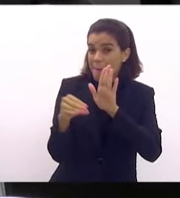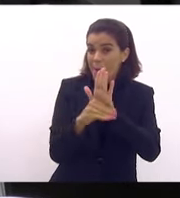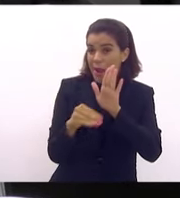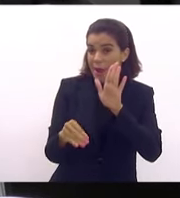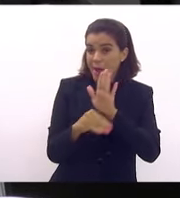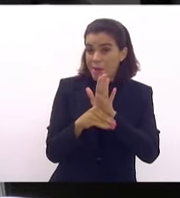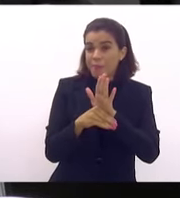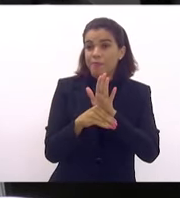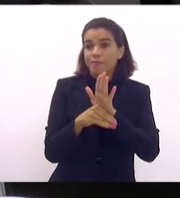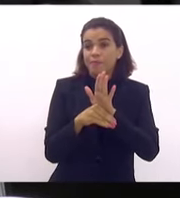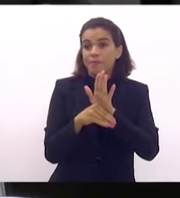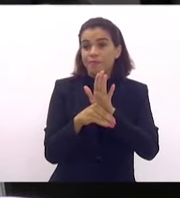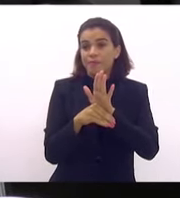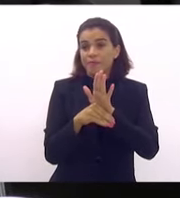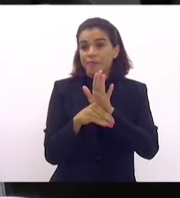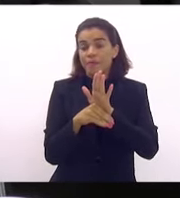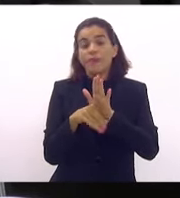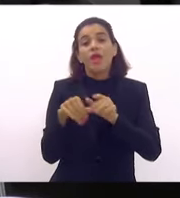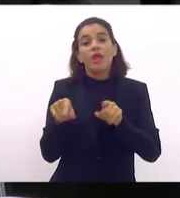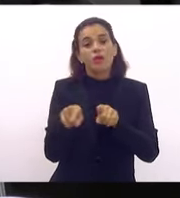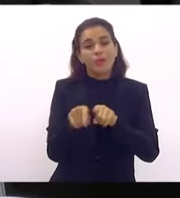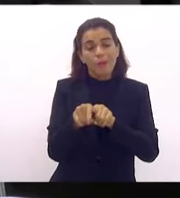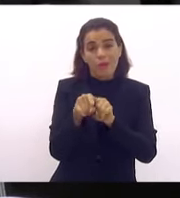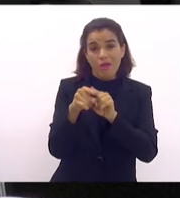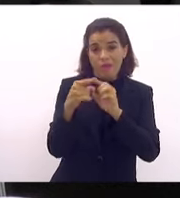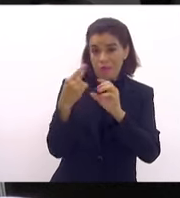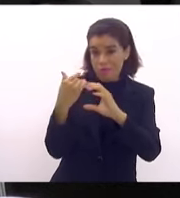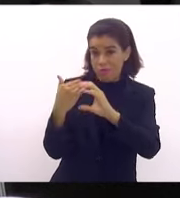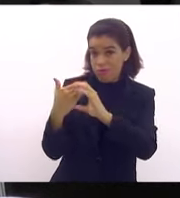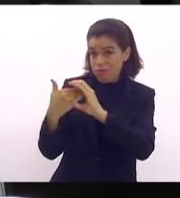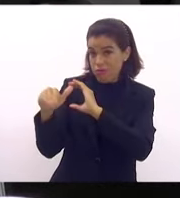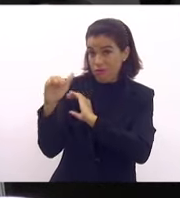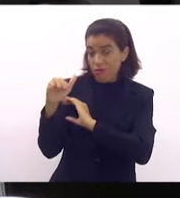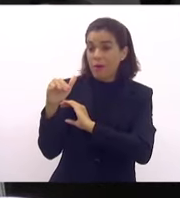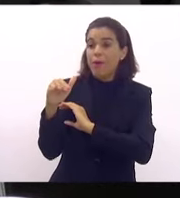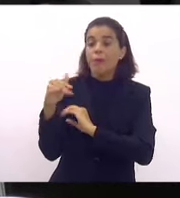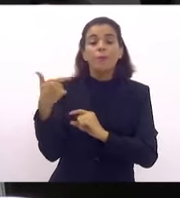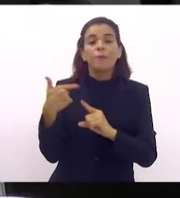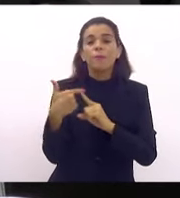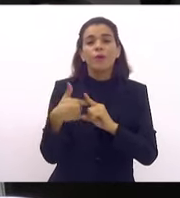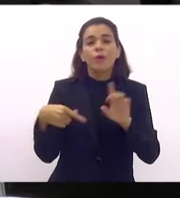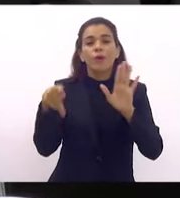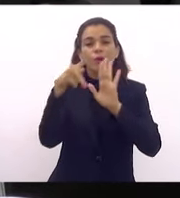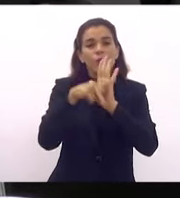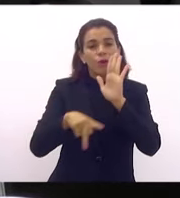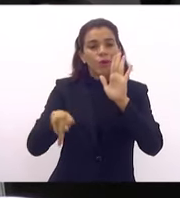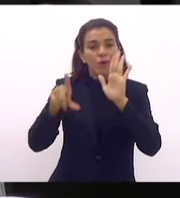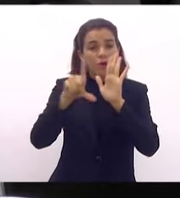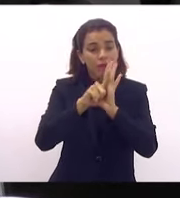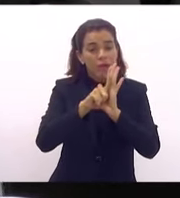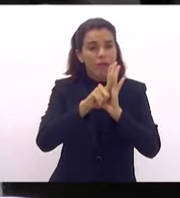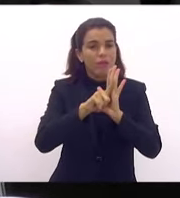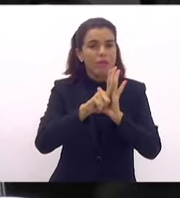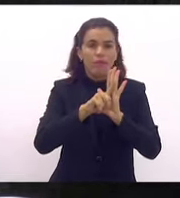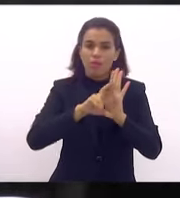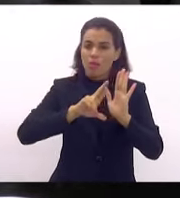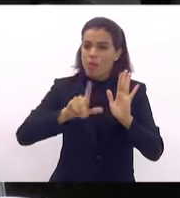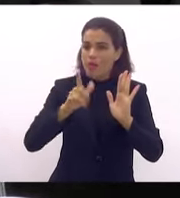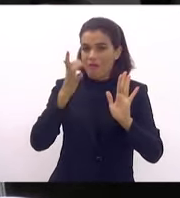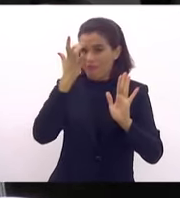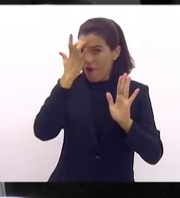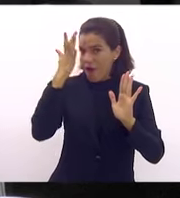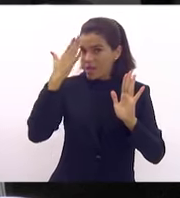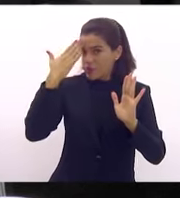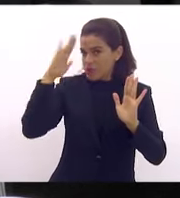de dar entrada, encaminhá-los à Vossa Excelência, porque este projeto não é um projeto de fácil